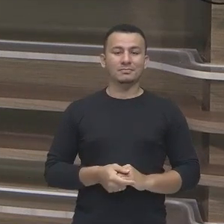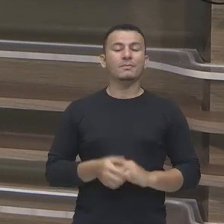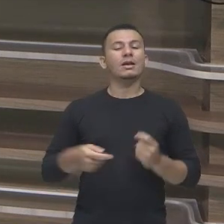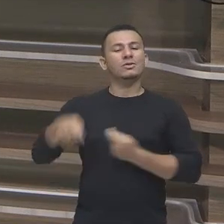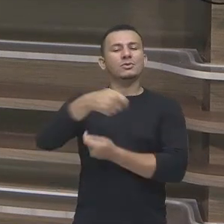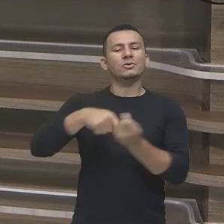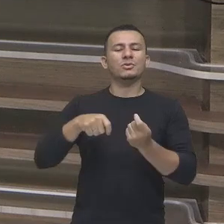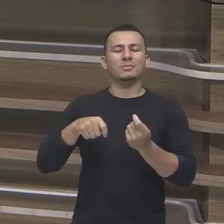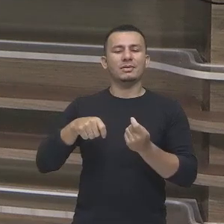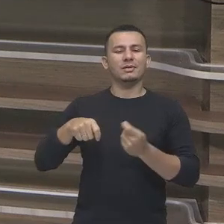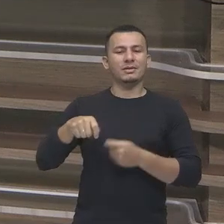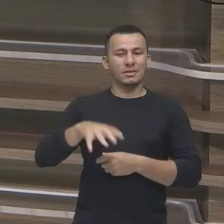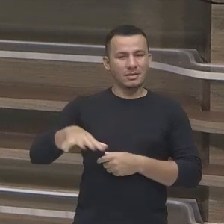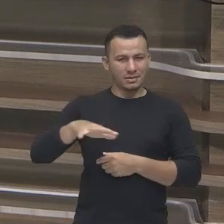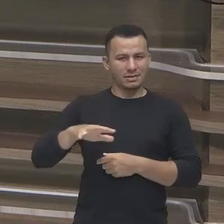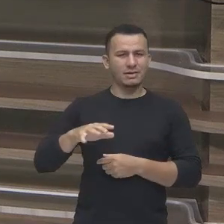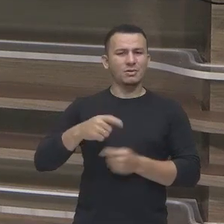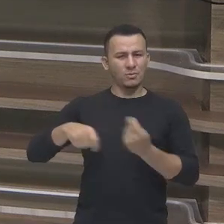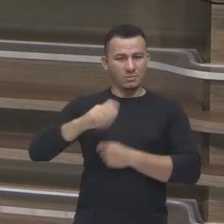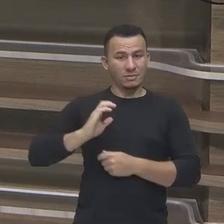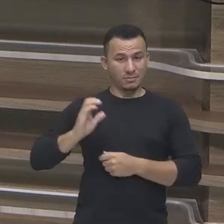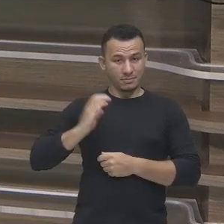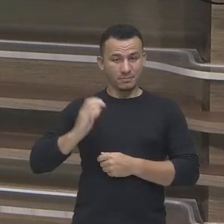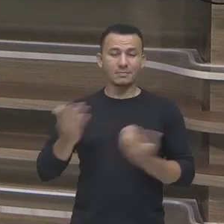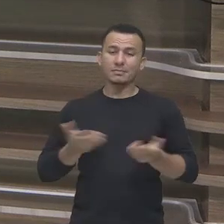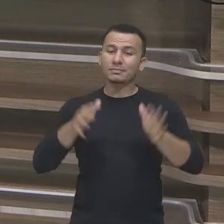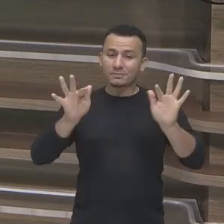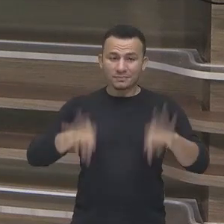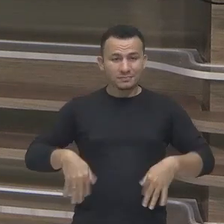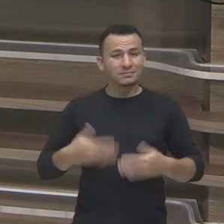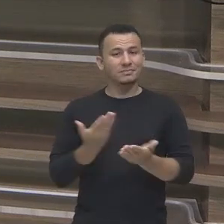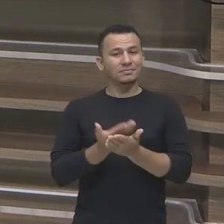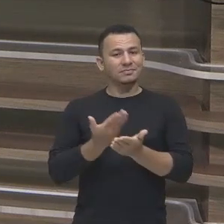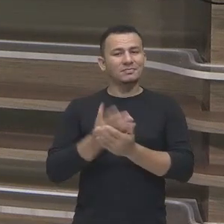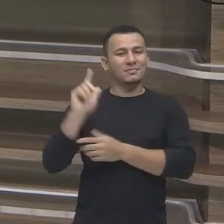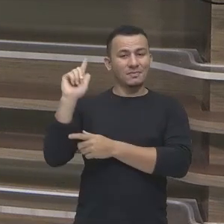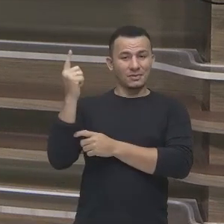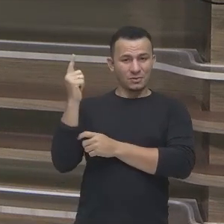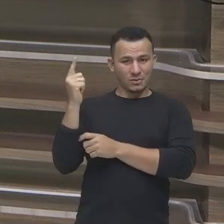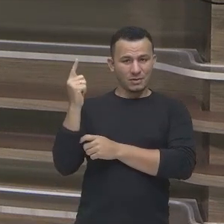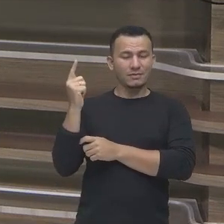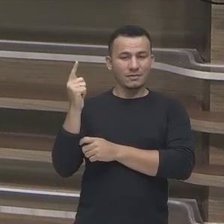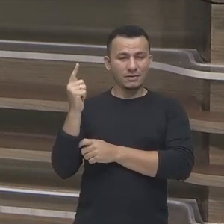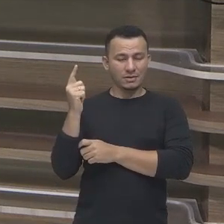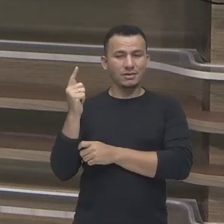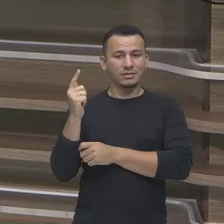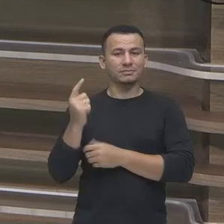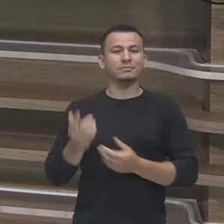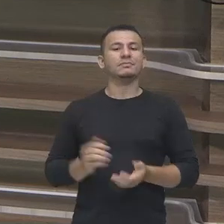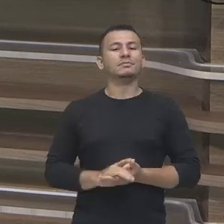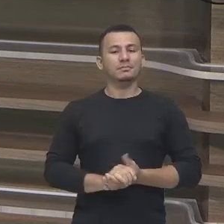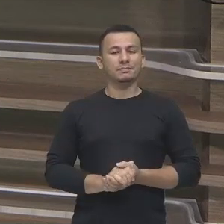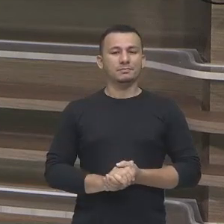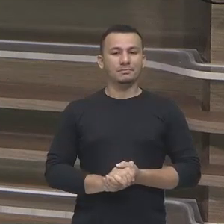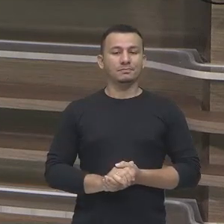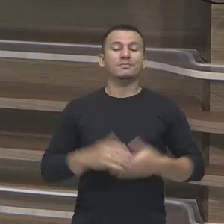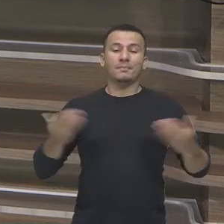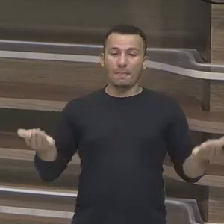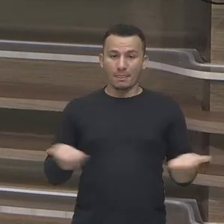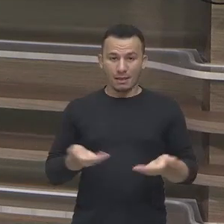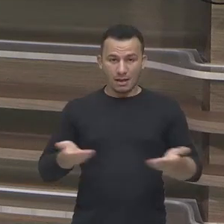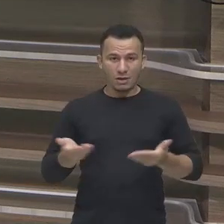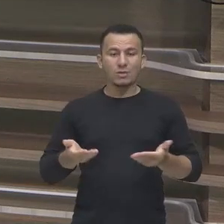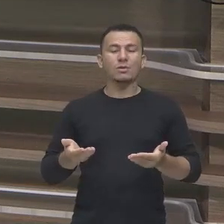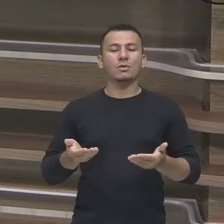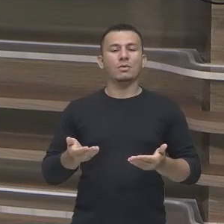economia canadense. Pessoal, finalizamos aí a nossa aula de geografia, começamos aí as nossas atividades. Agora